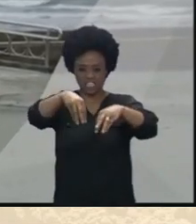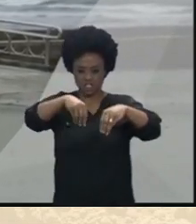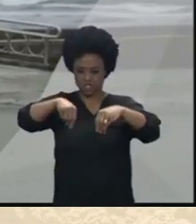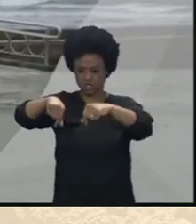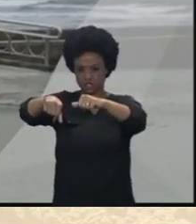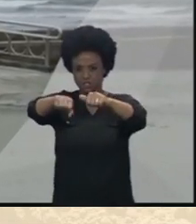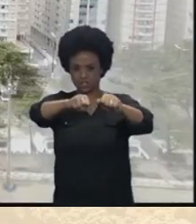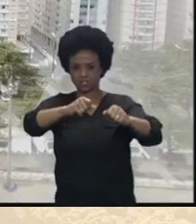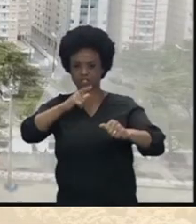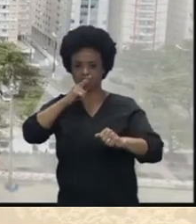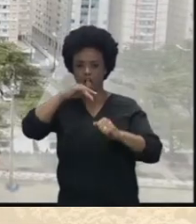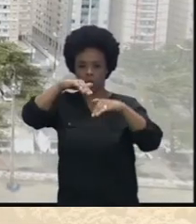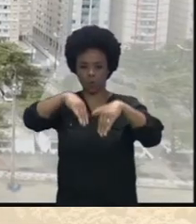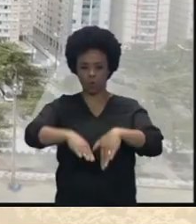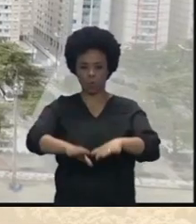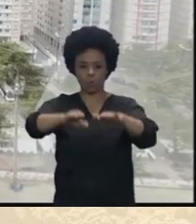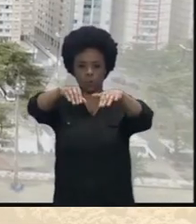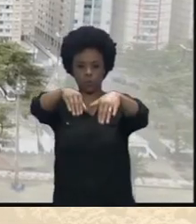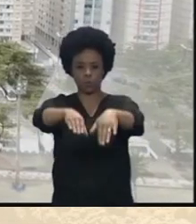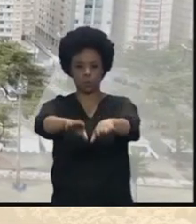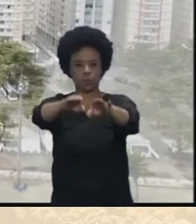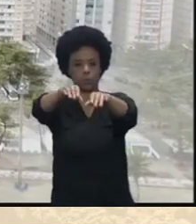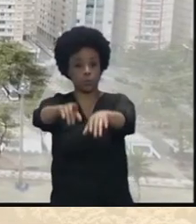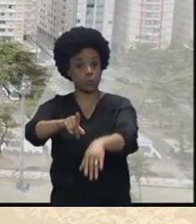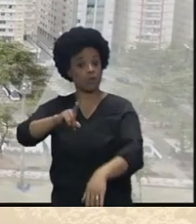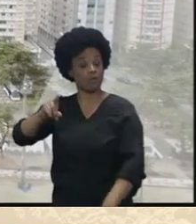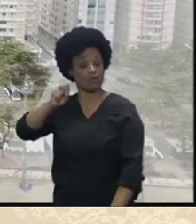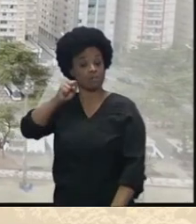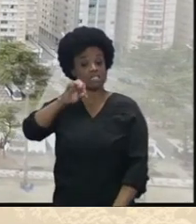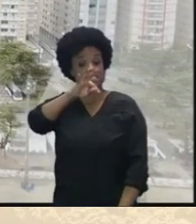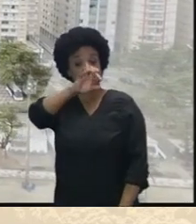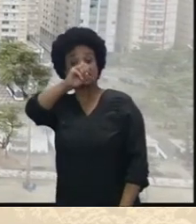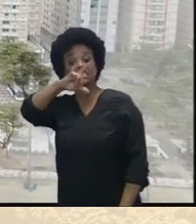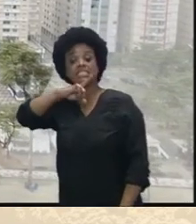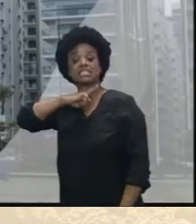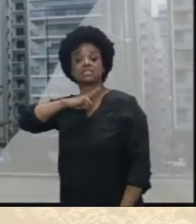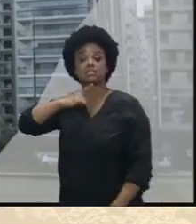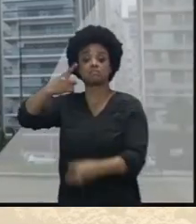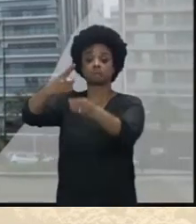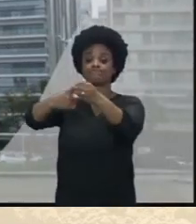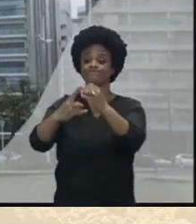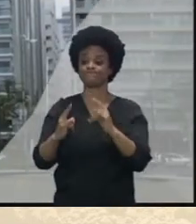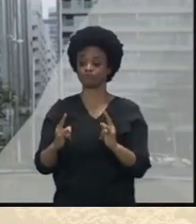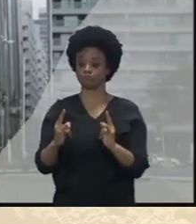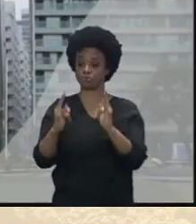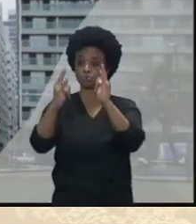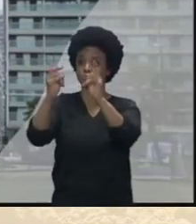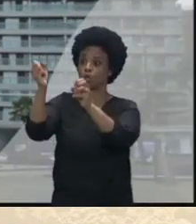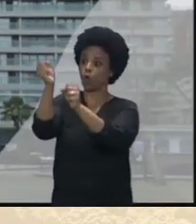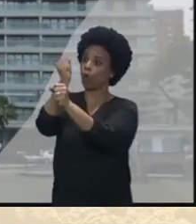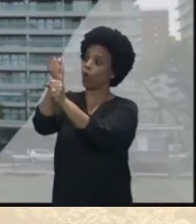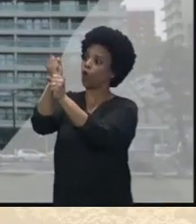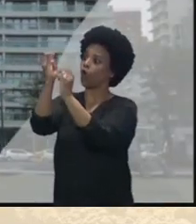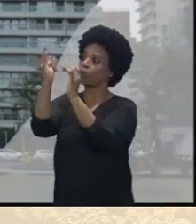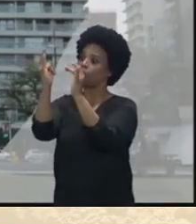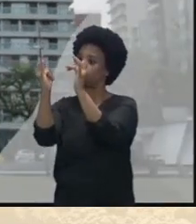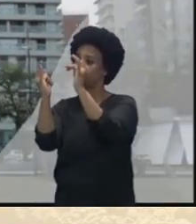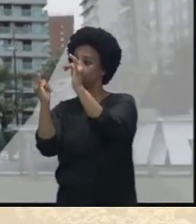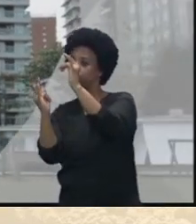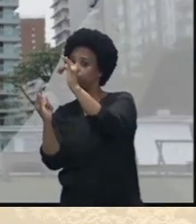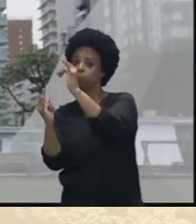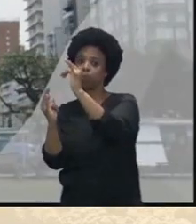argiloso marítimo, o município tem dezenas de edifícios rebaixados. Por isso dizemos que eles sofreram um processo